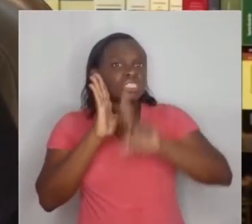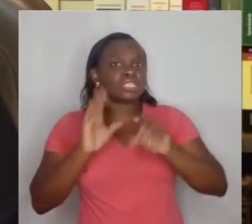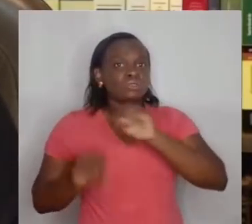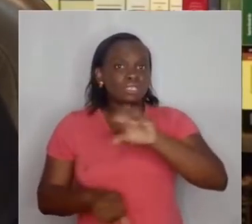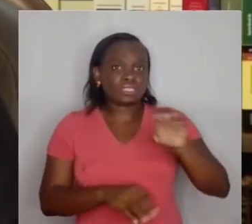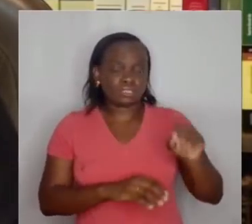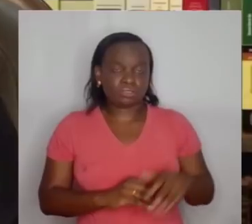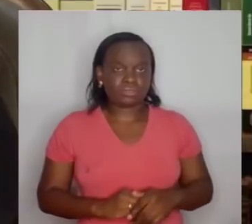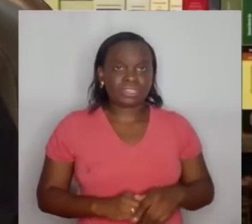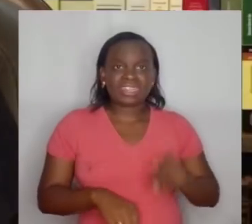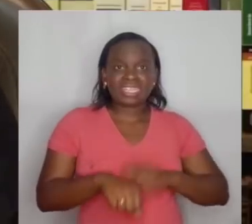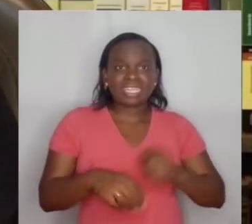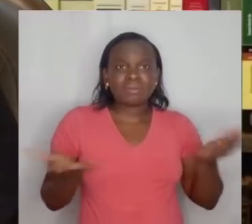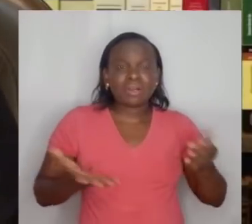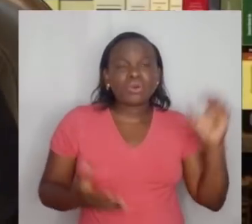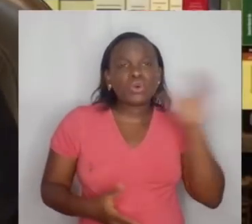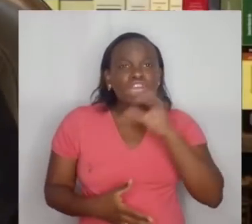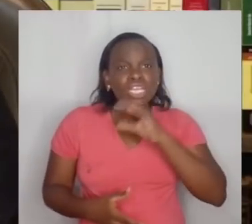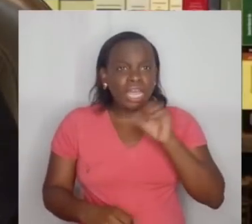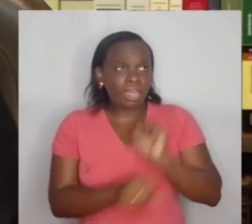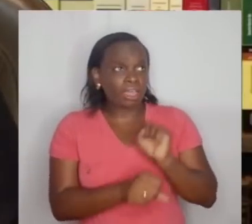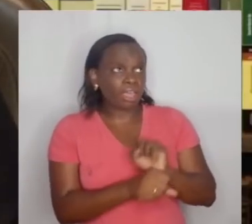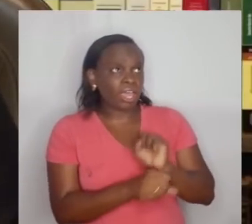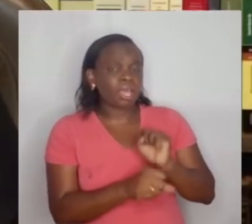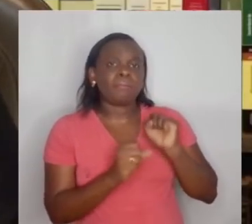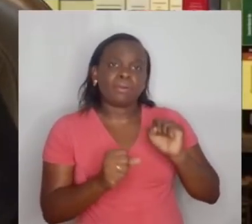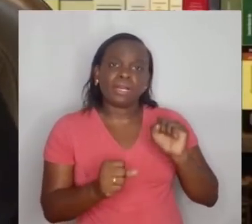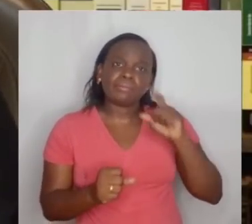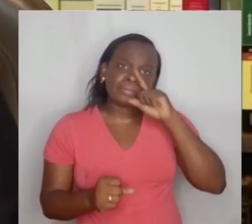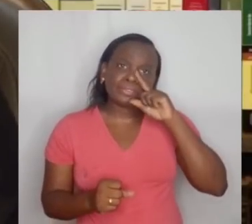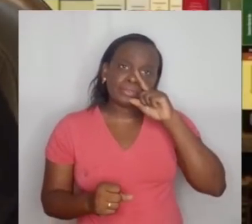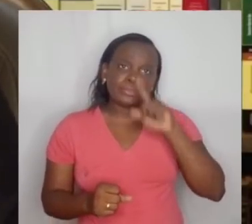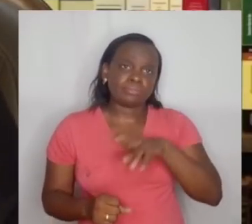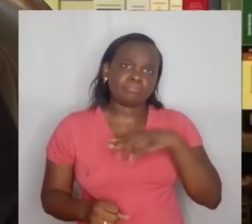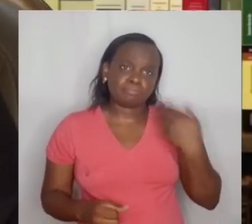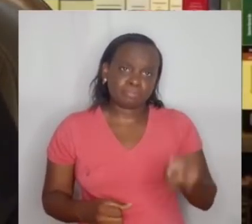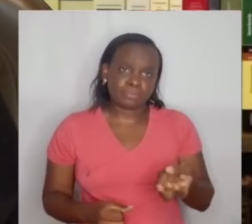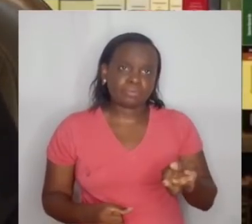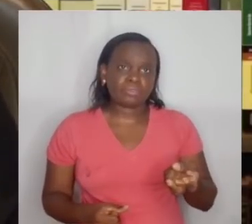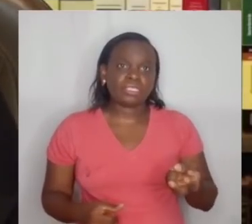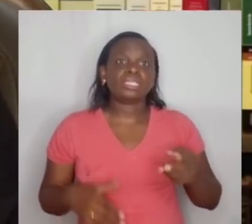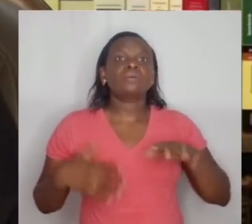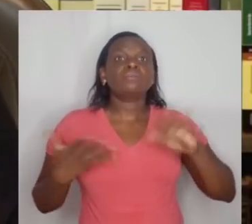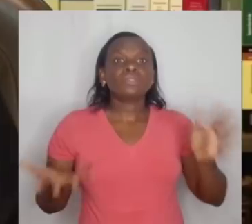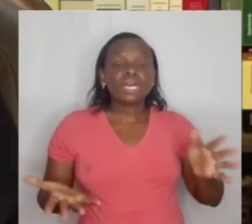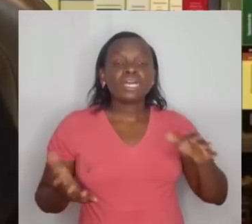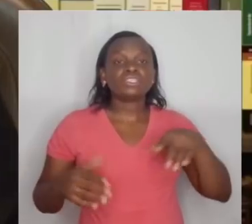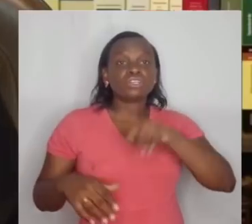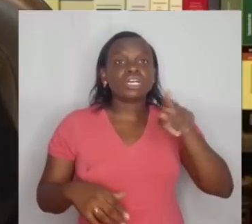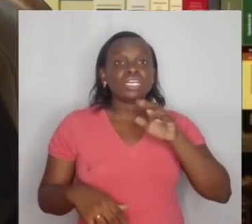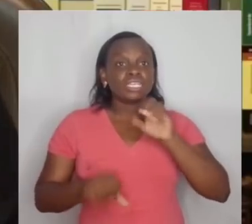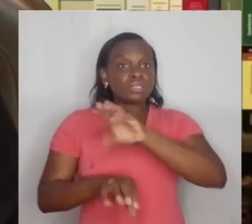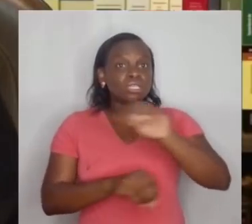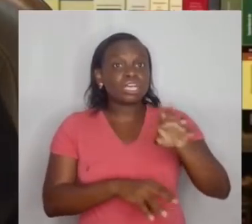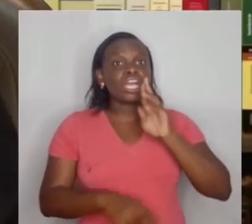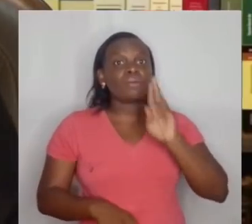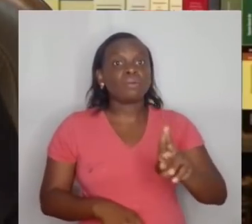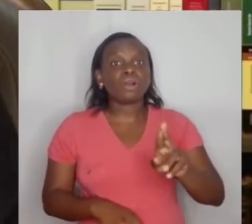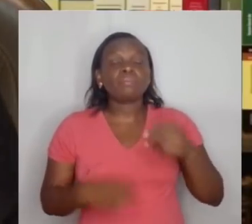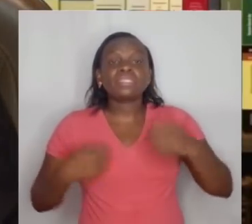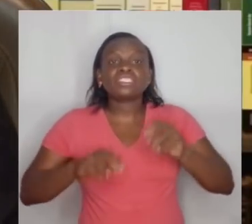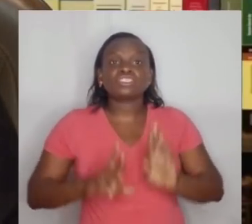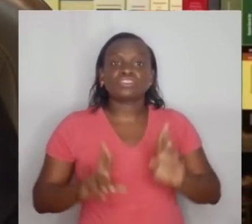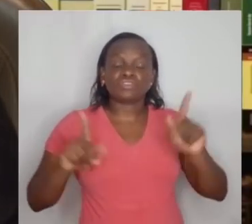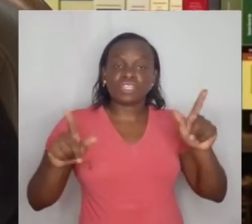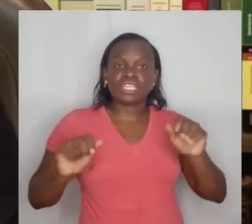momento de urgência, a espera pode ser fatal. Nesse sentido, nossas respostas educacionais terão que